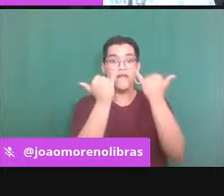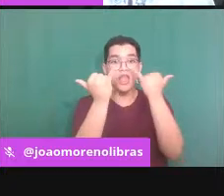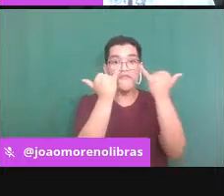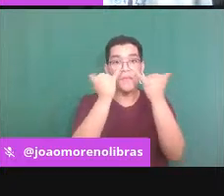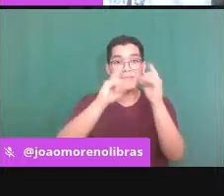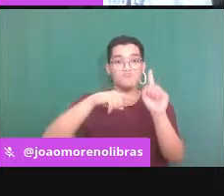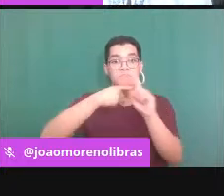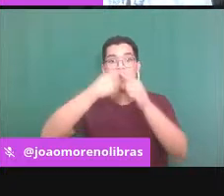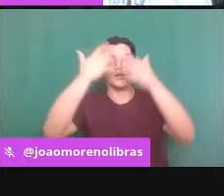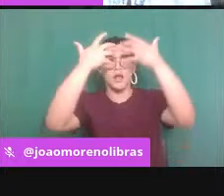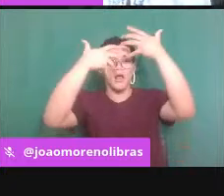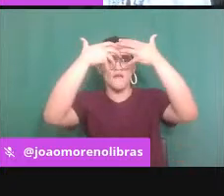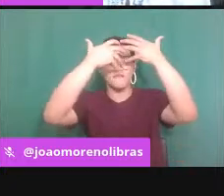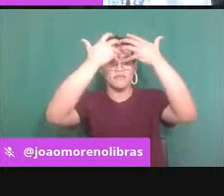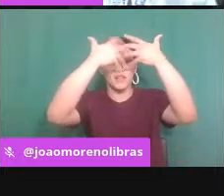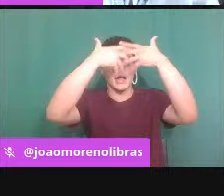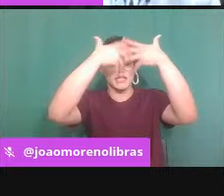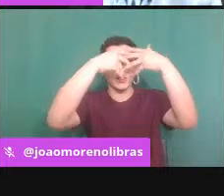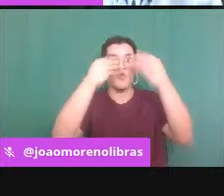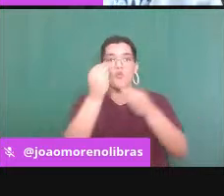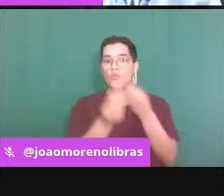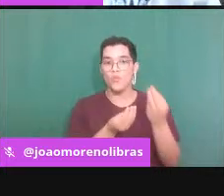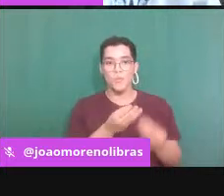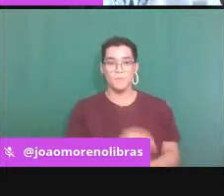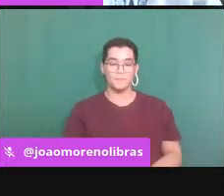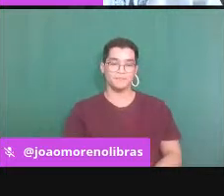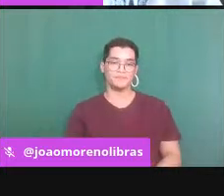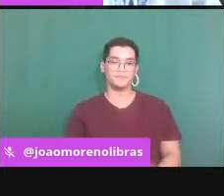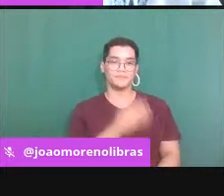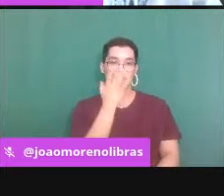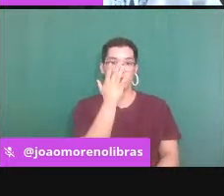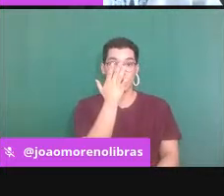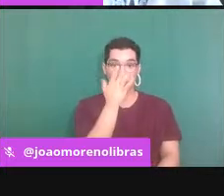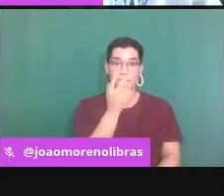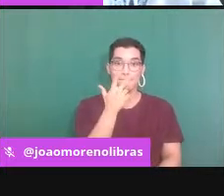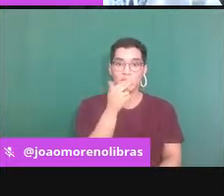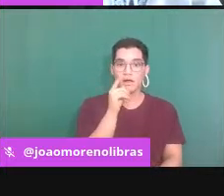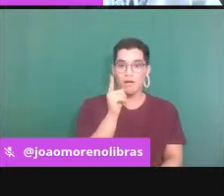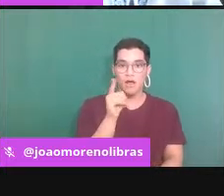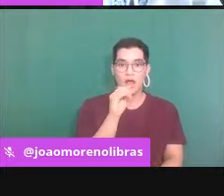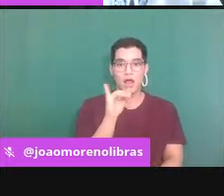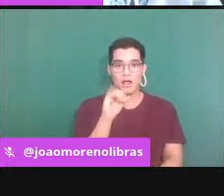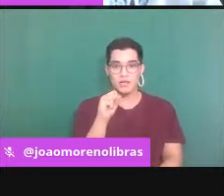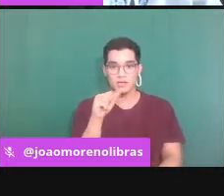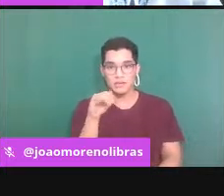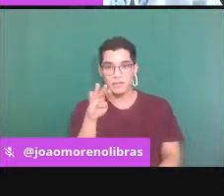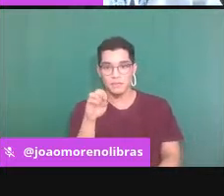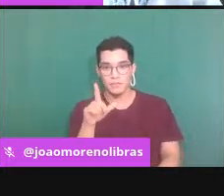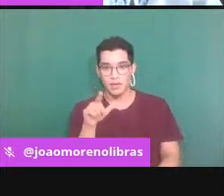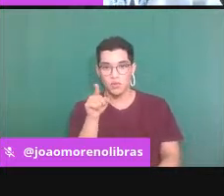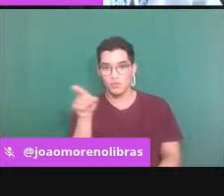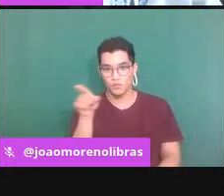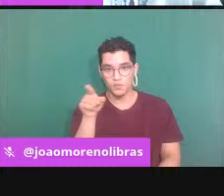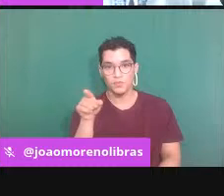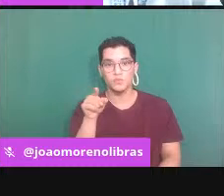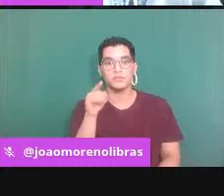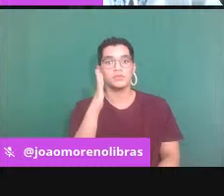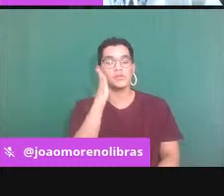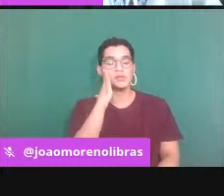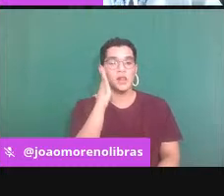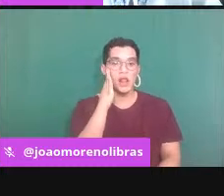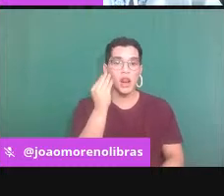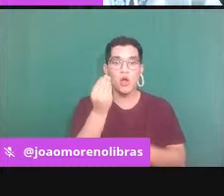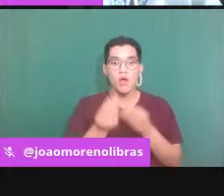E como é que a gente faz isso? E no caso da Isabel, ela queria, sim, investigar a relação entre o plano,